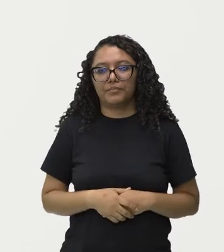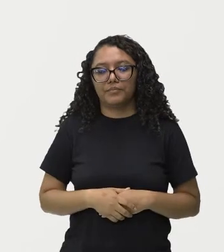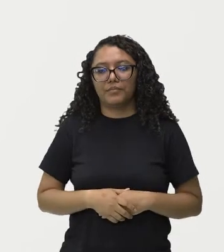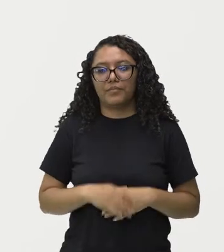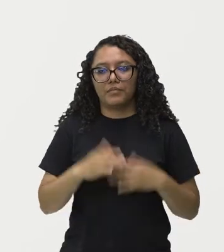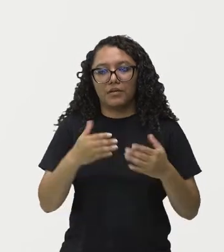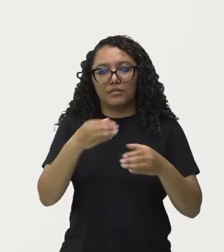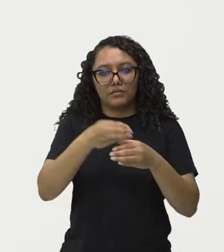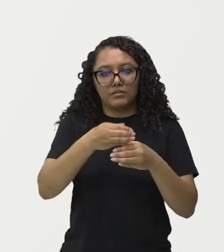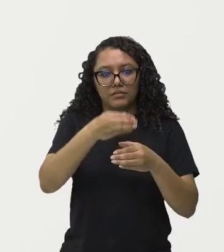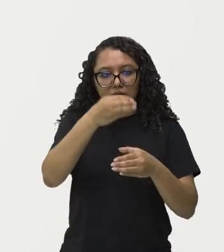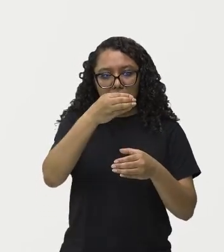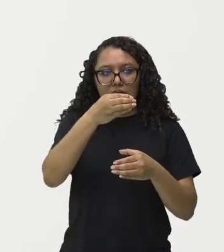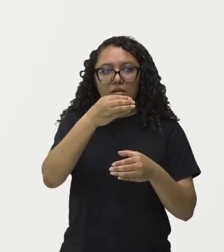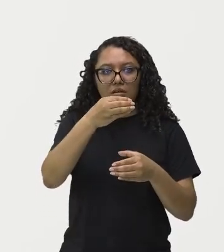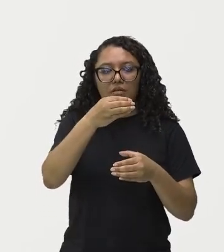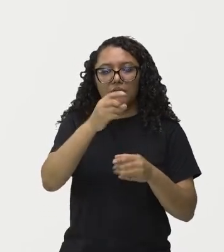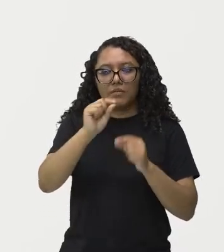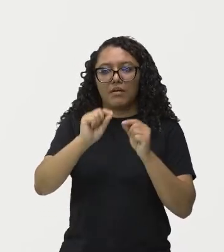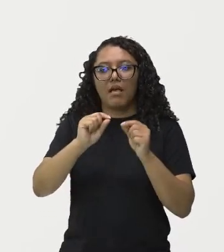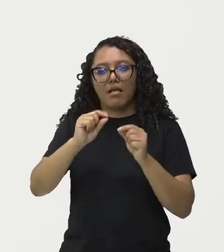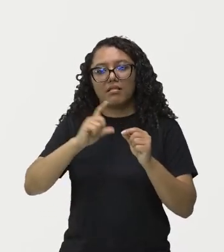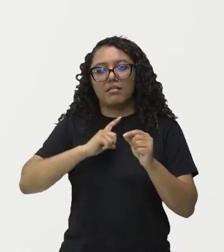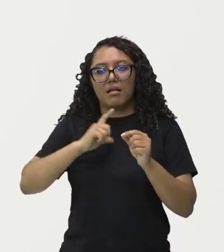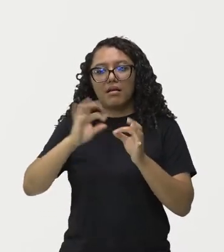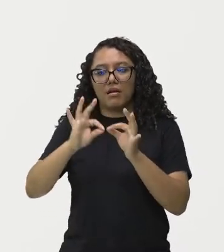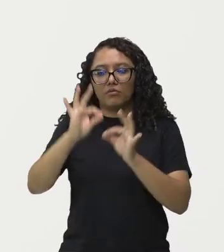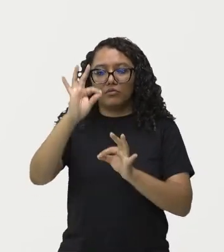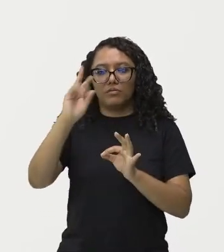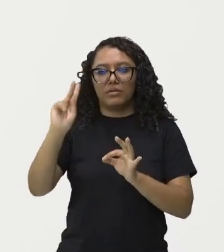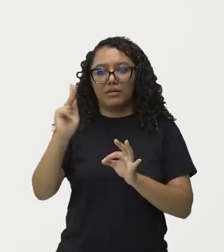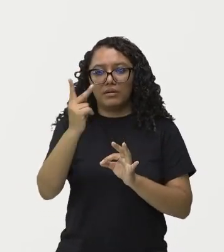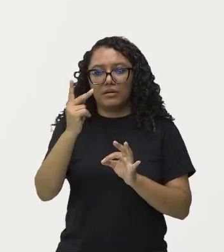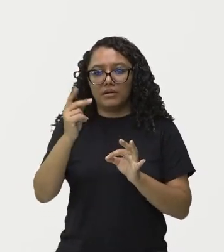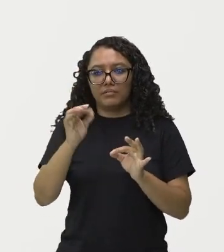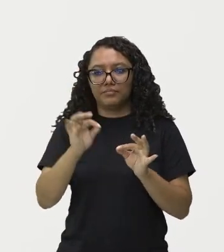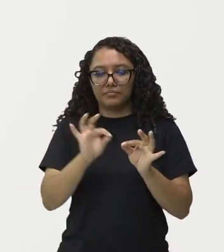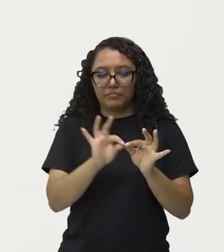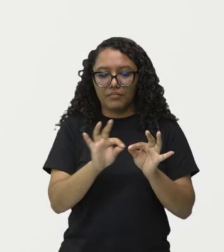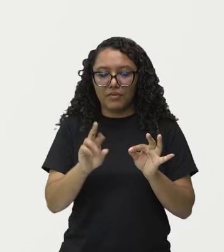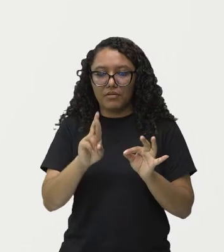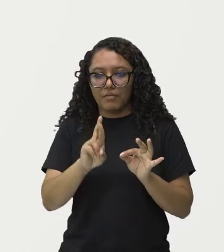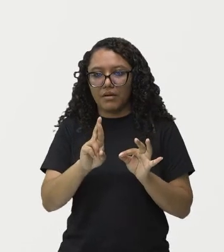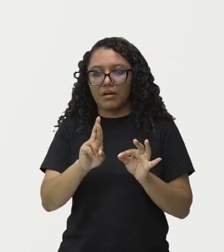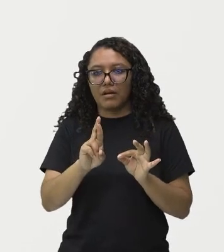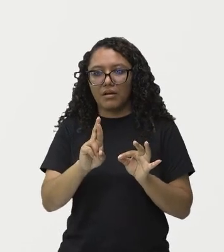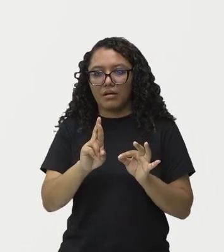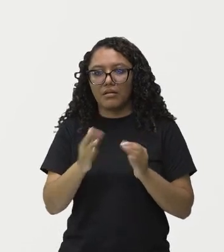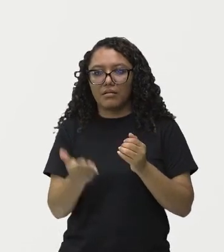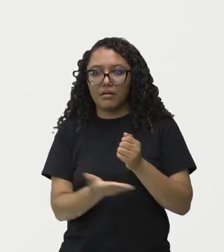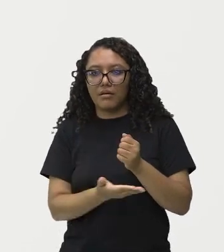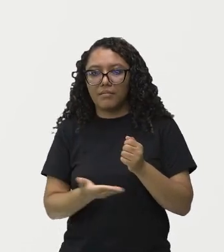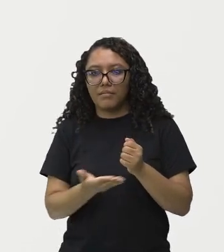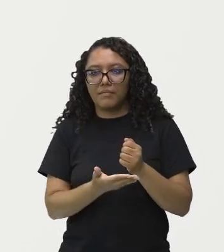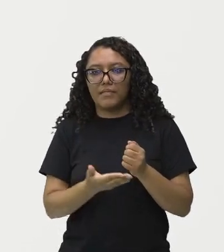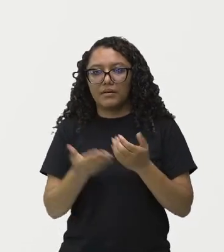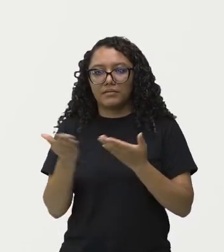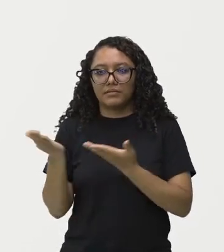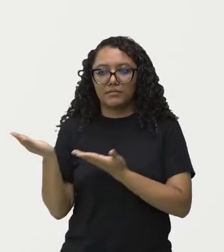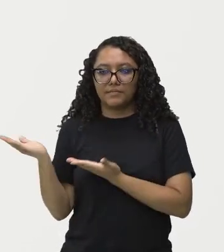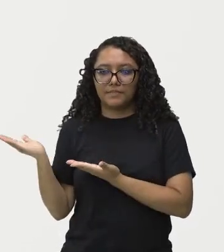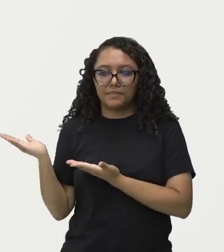Considerando um cilindro de altura H e raio da base R, conforme a figura